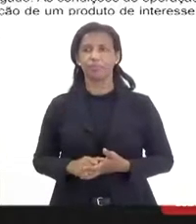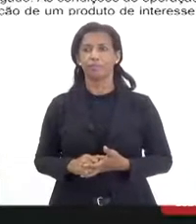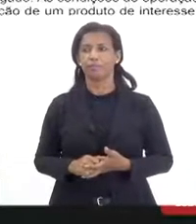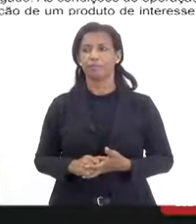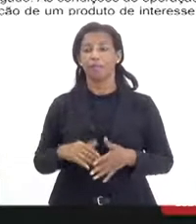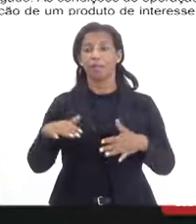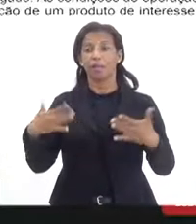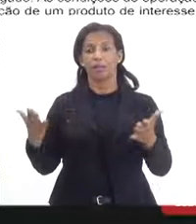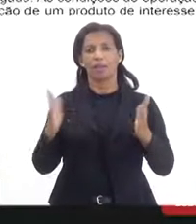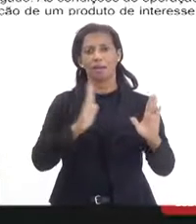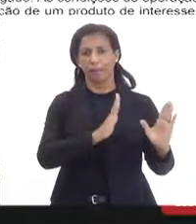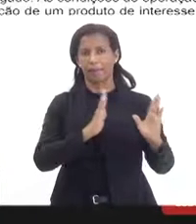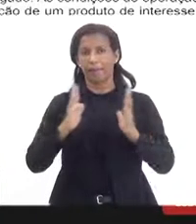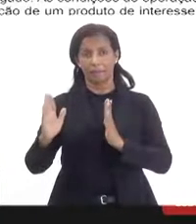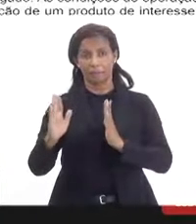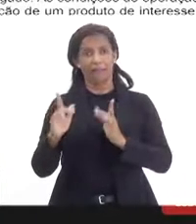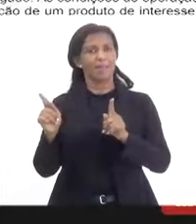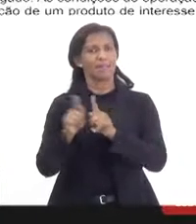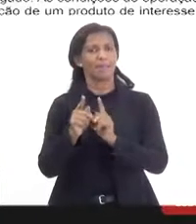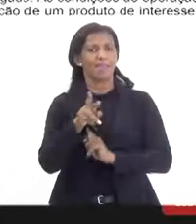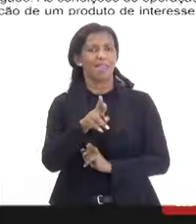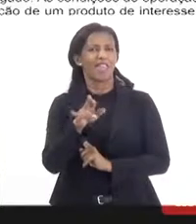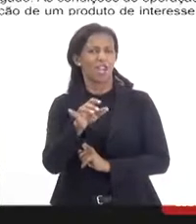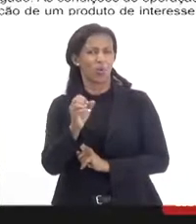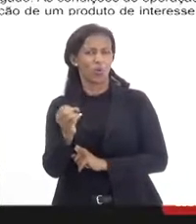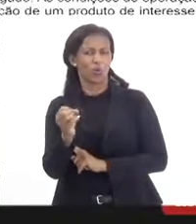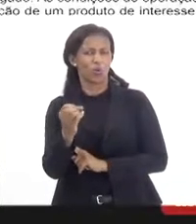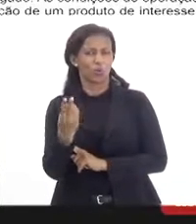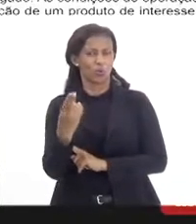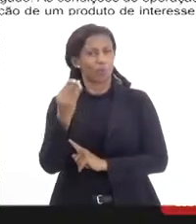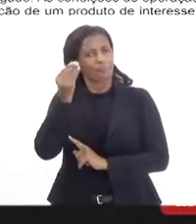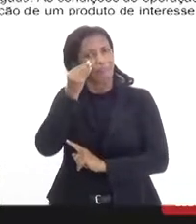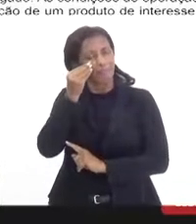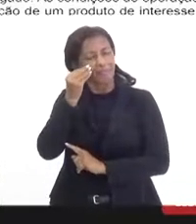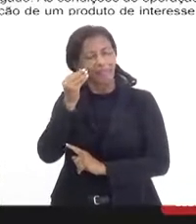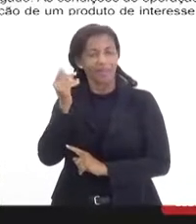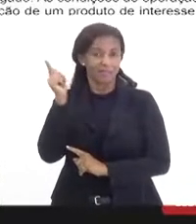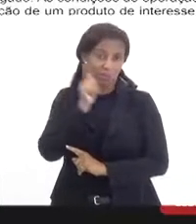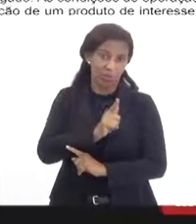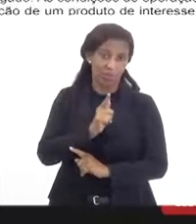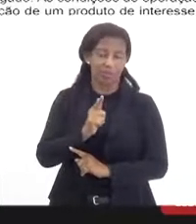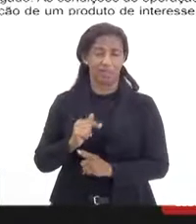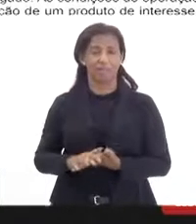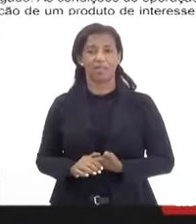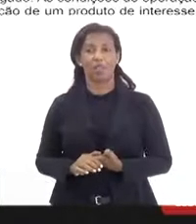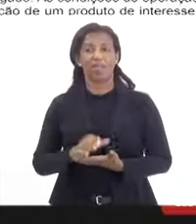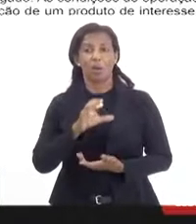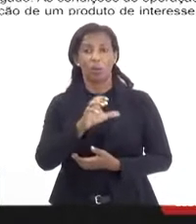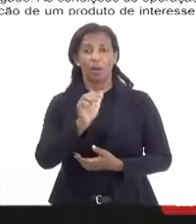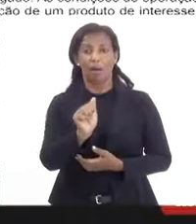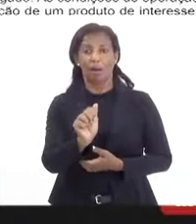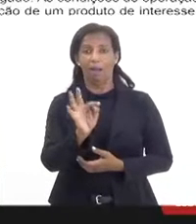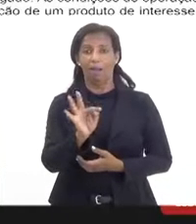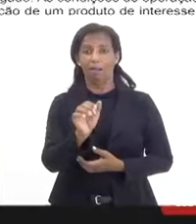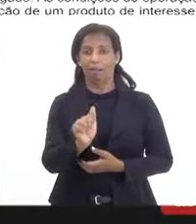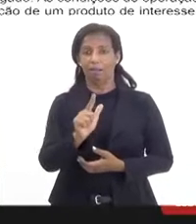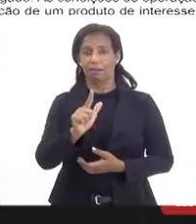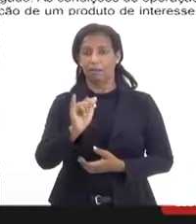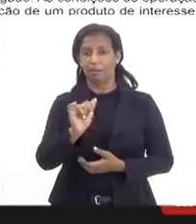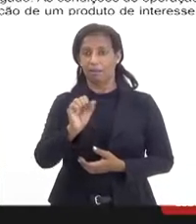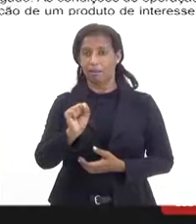vai estar em fase de recurso. Nesse caso aqui é o catalisador, né? Salvo engano